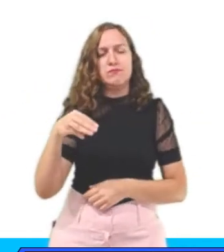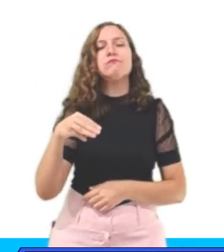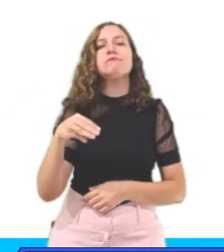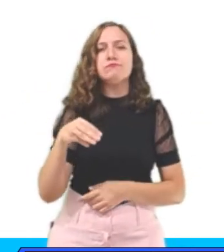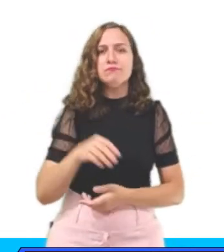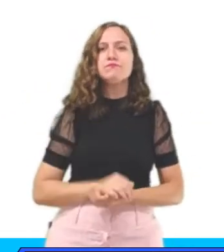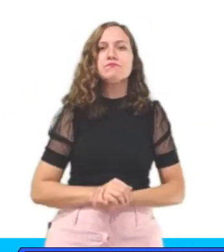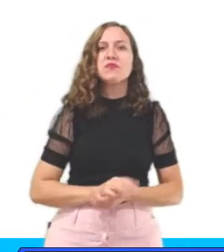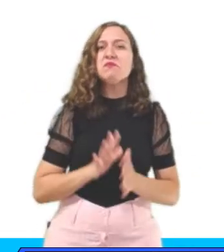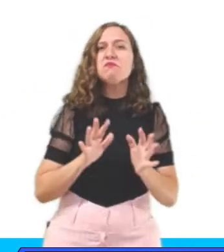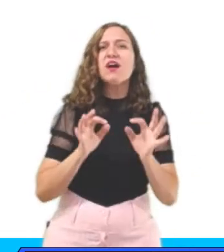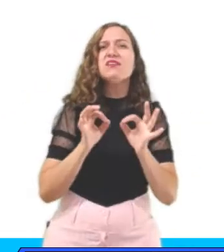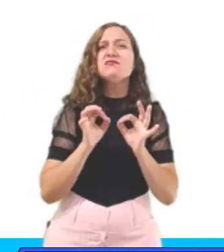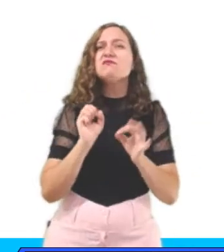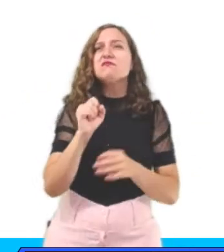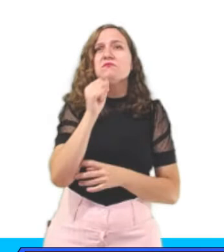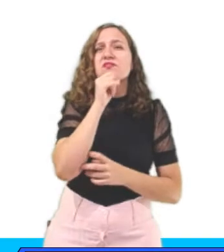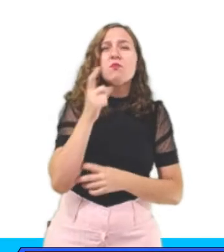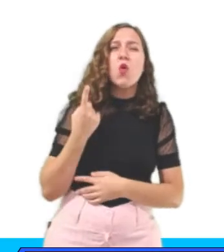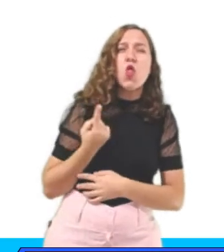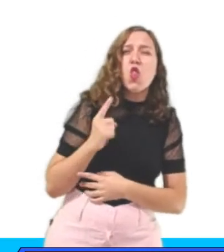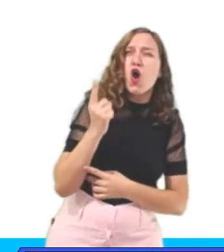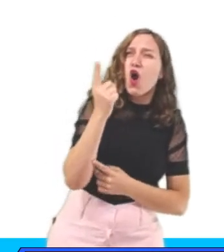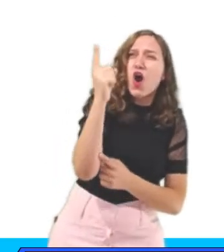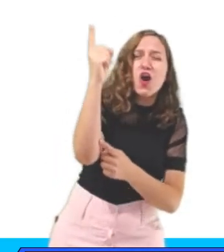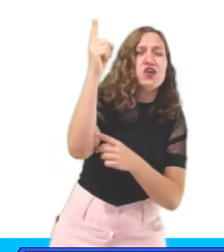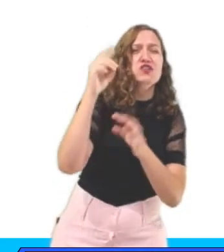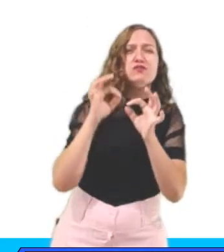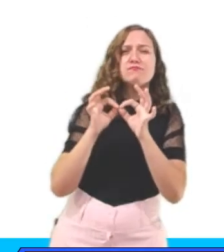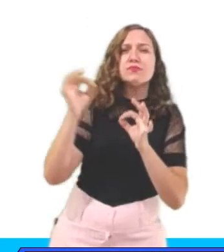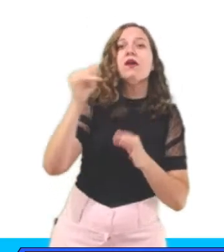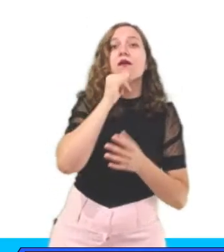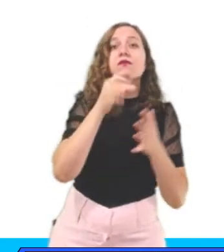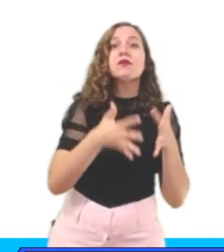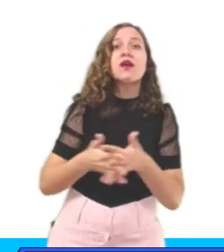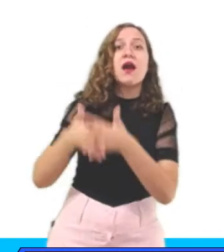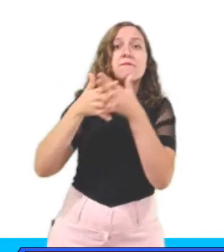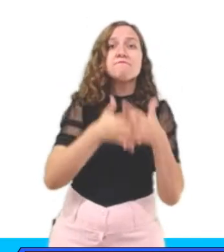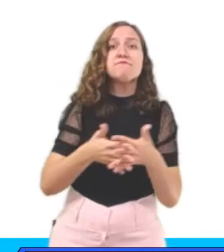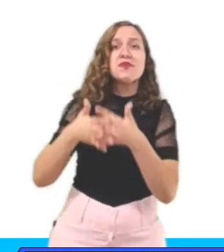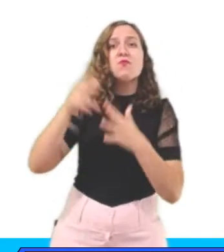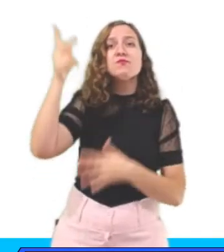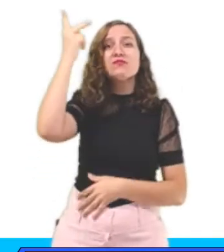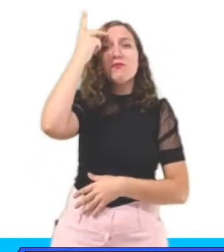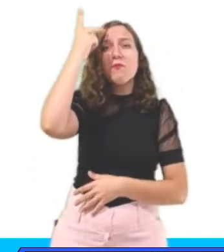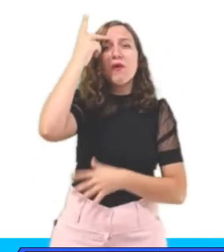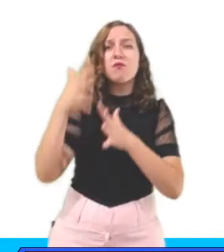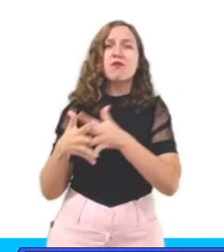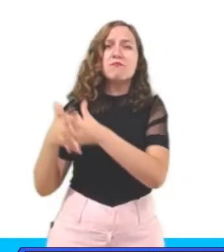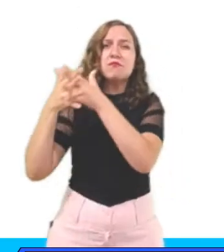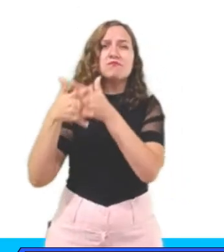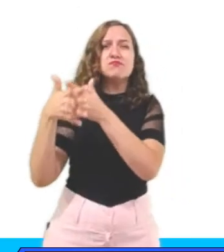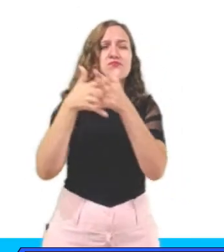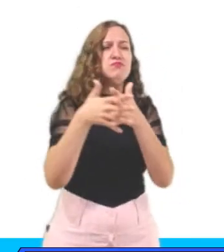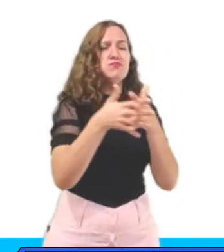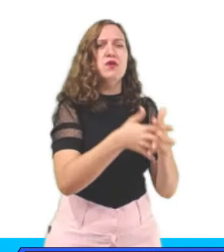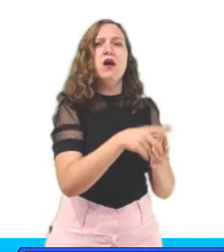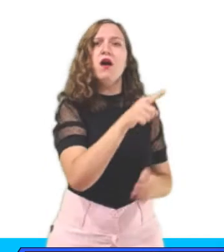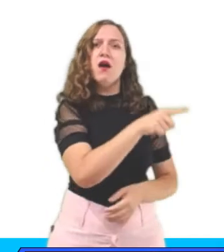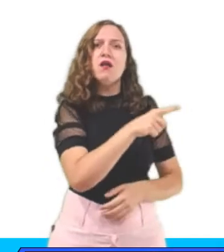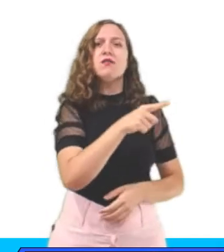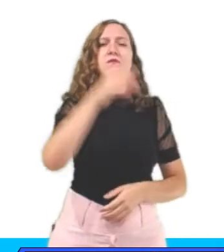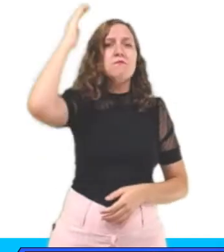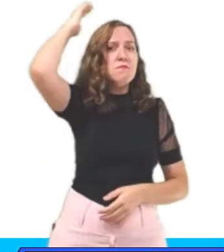E distâncias muito longas, professora. Digamos um caminhão que sai lá de São Paulo e vai lá para Belém do